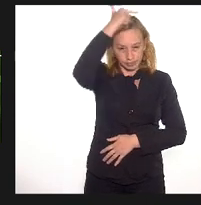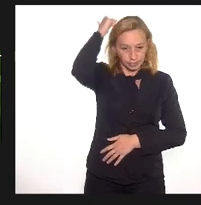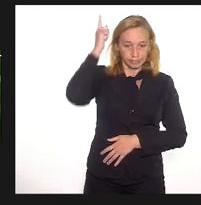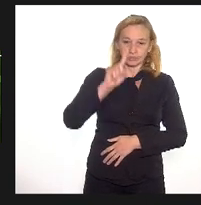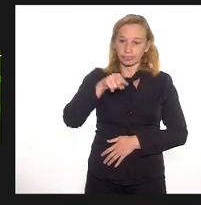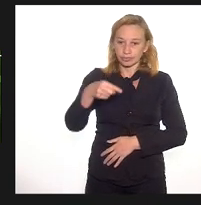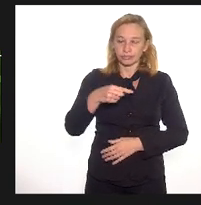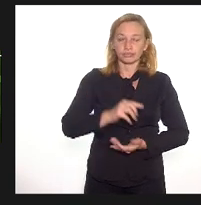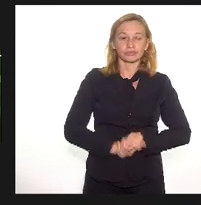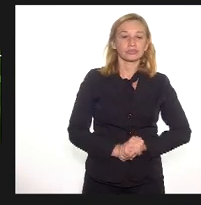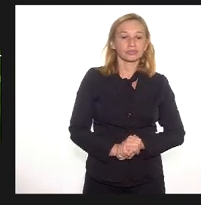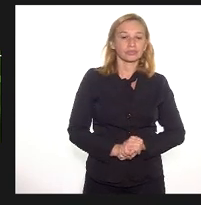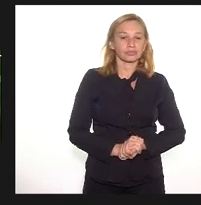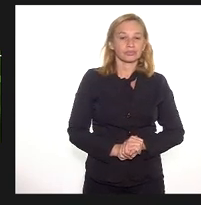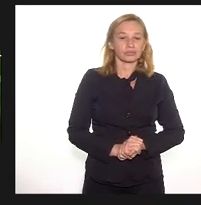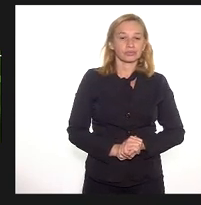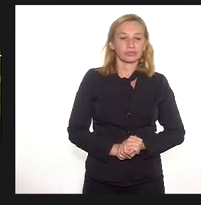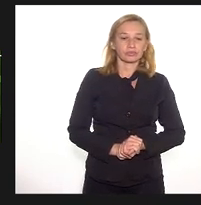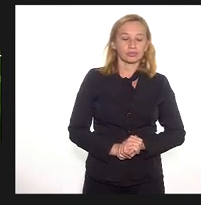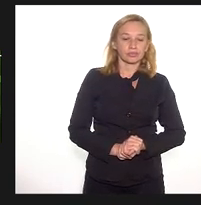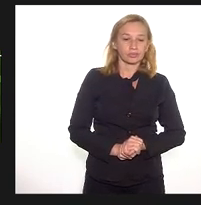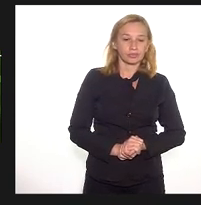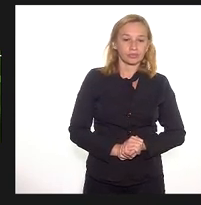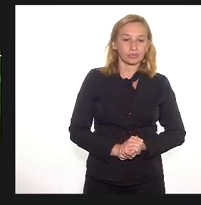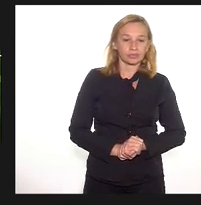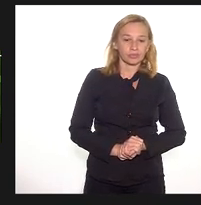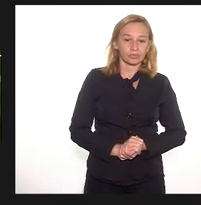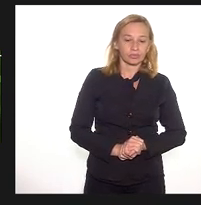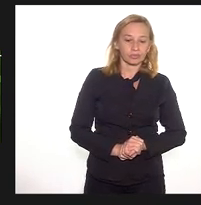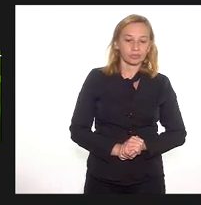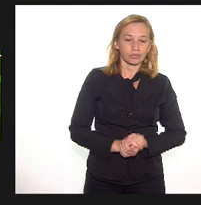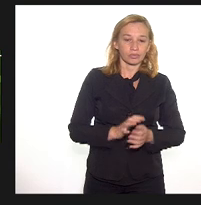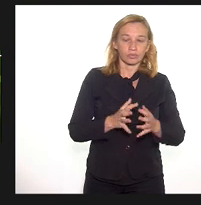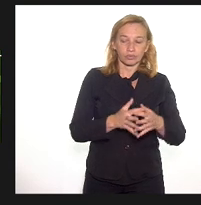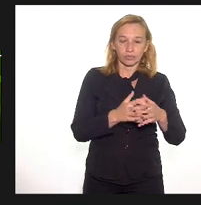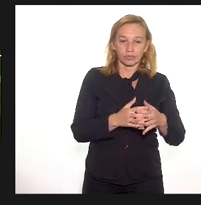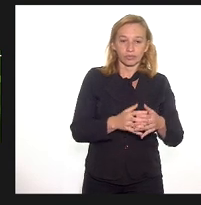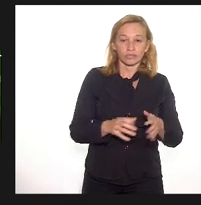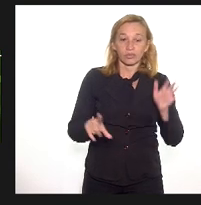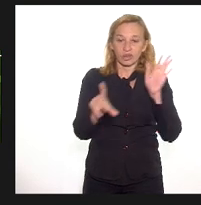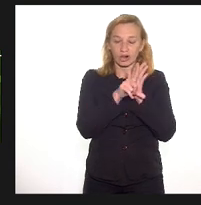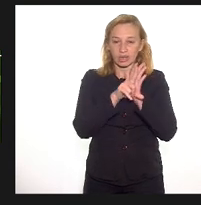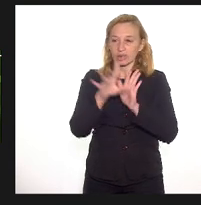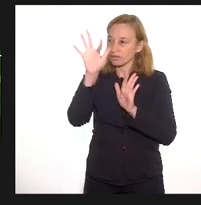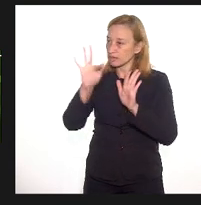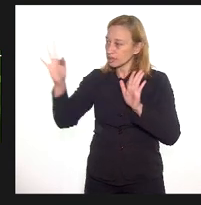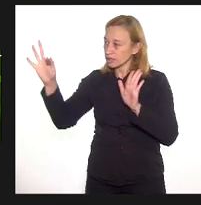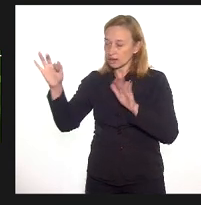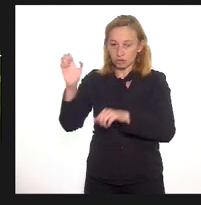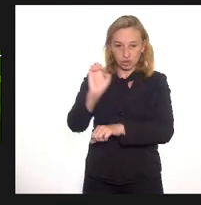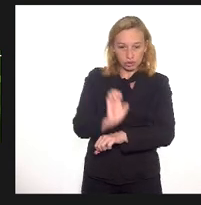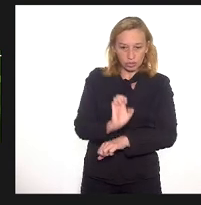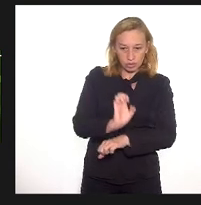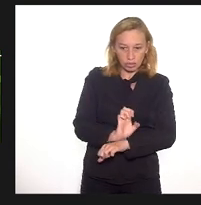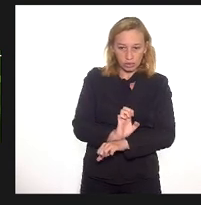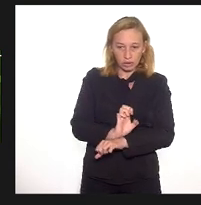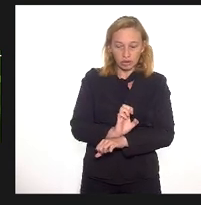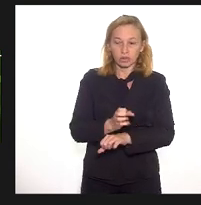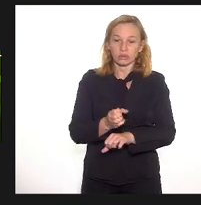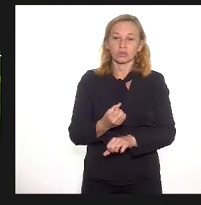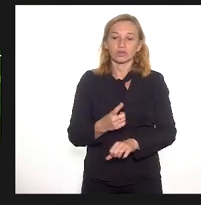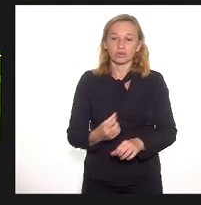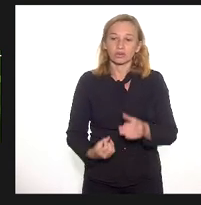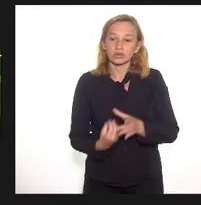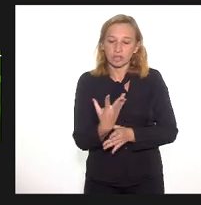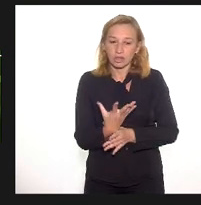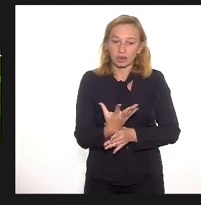demais, nós temos esse aparente conflito entre a lei federal e leis estaduais que foram emitidas. Tínhamos